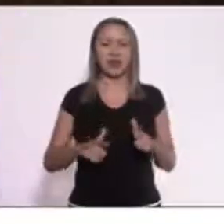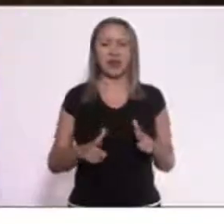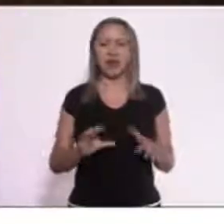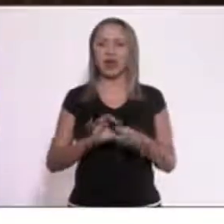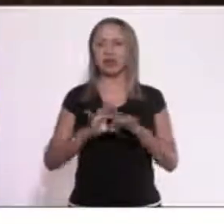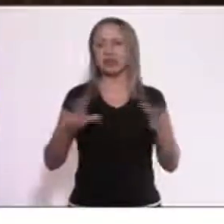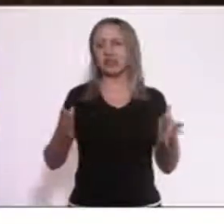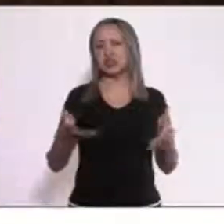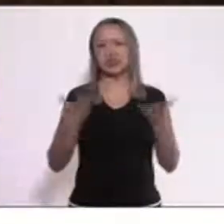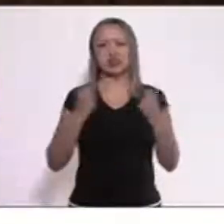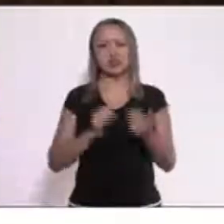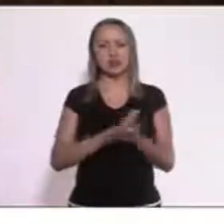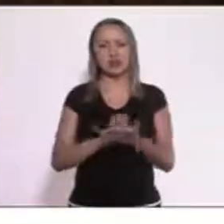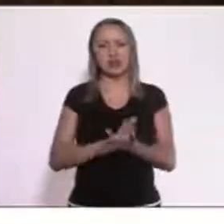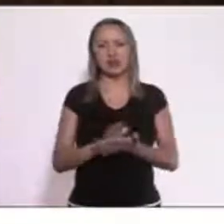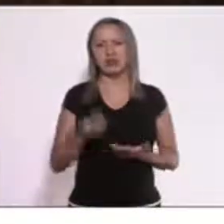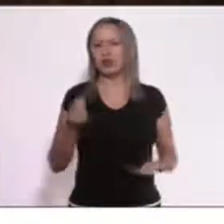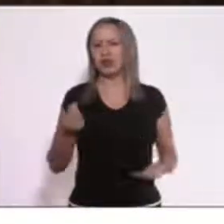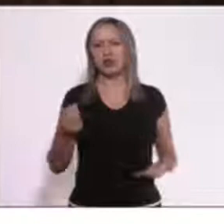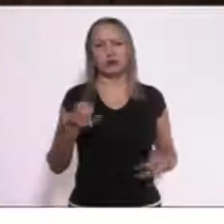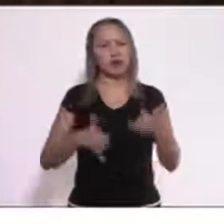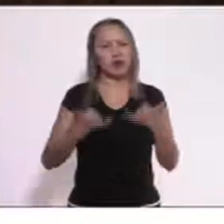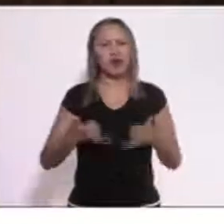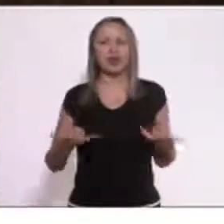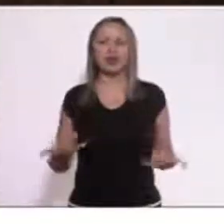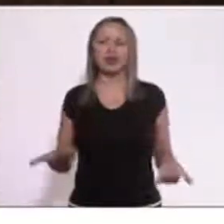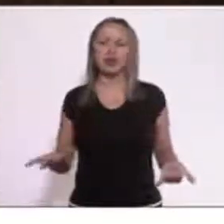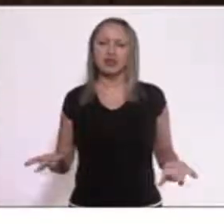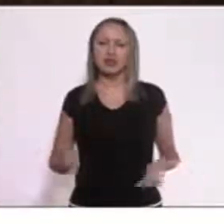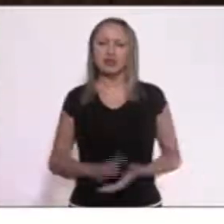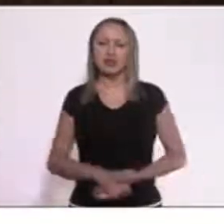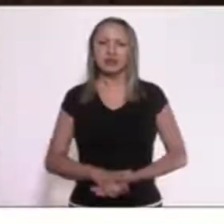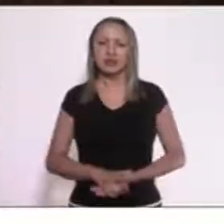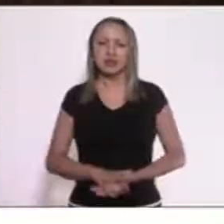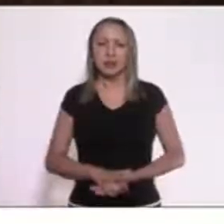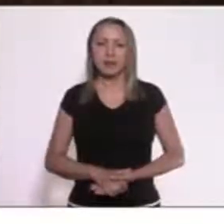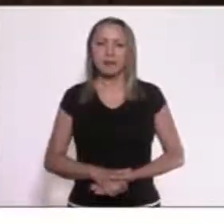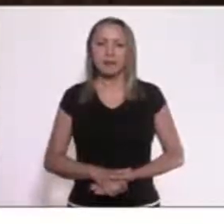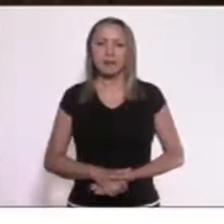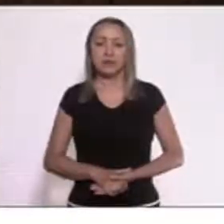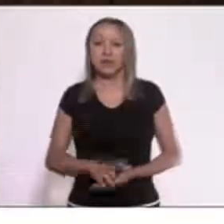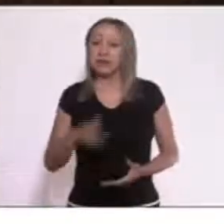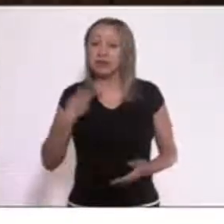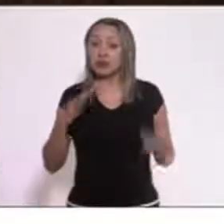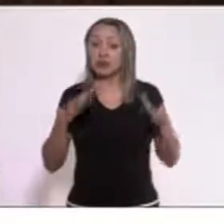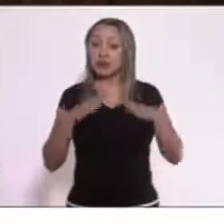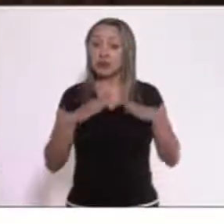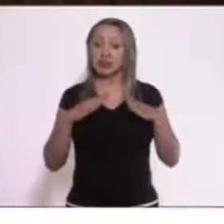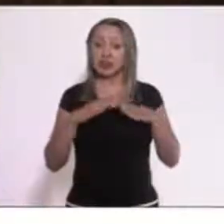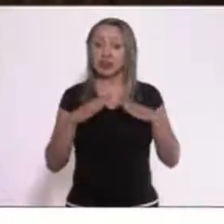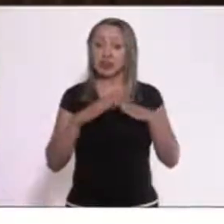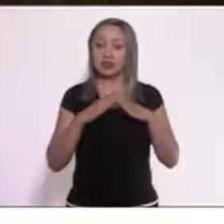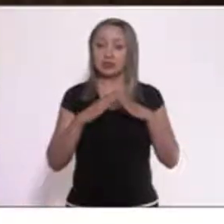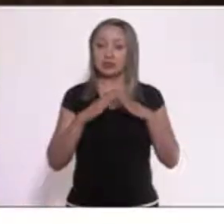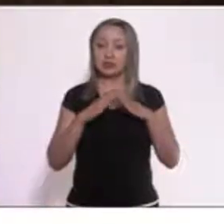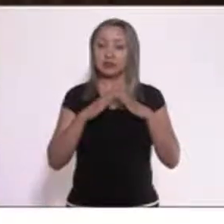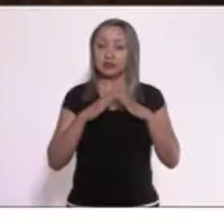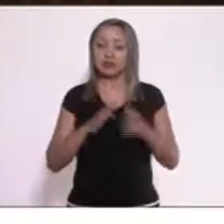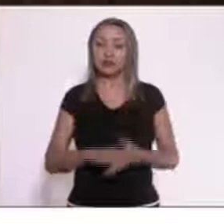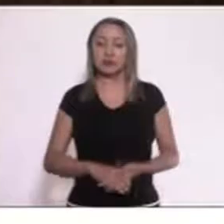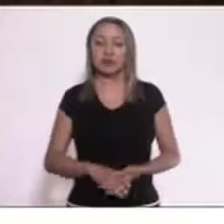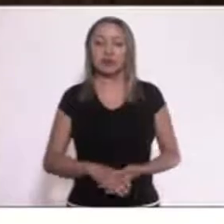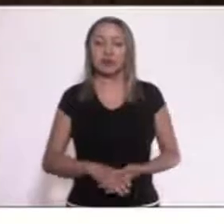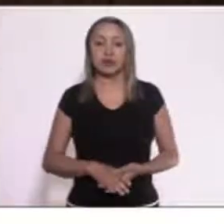não existe de forma alguma. Brincadeira, né? A questão da habitação. Aliás, foi onde teve